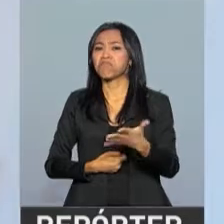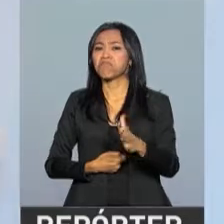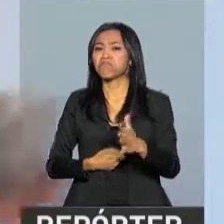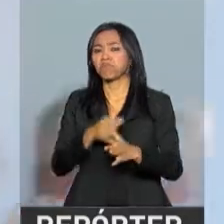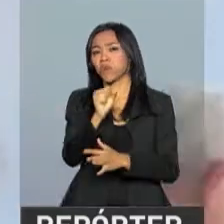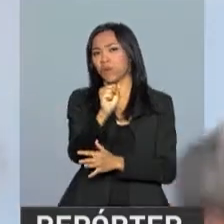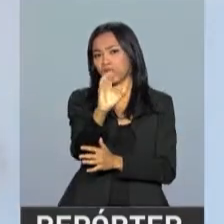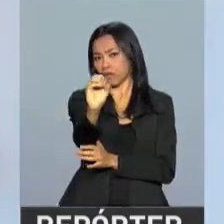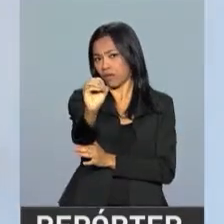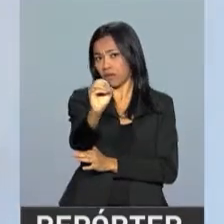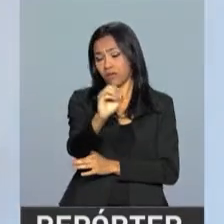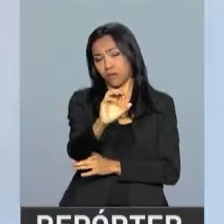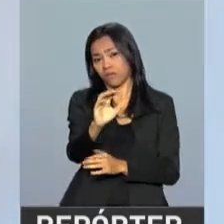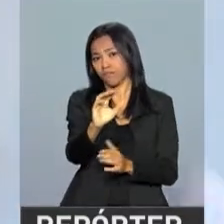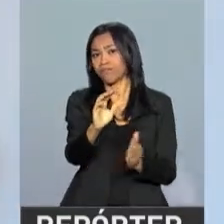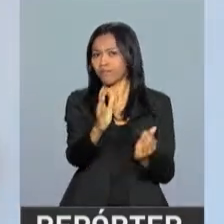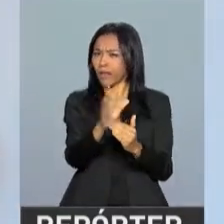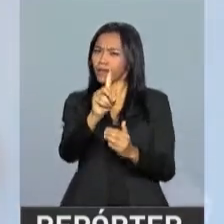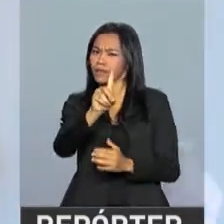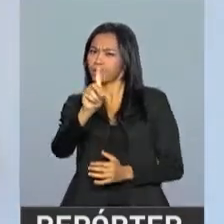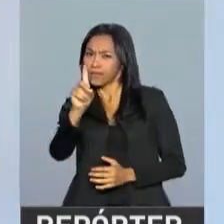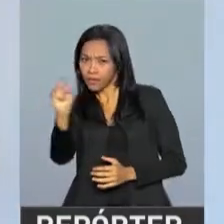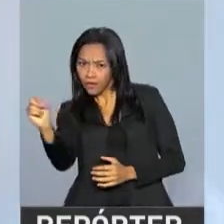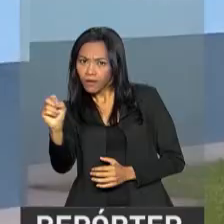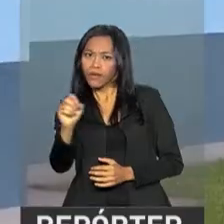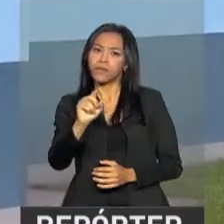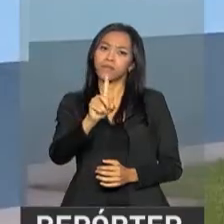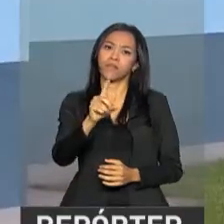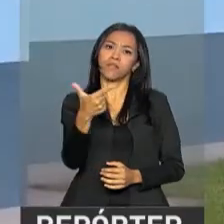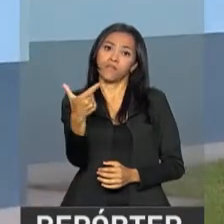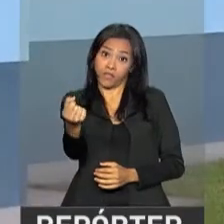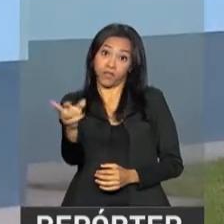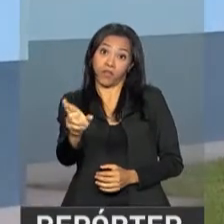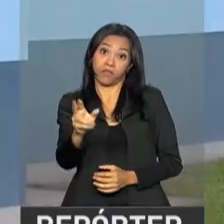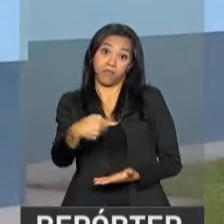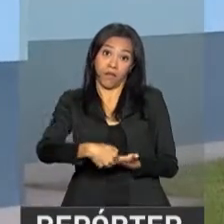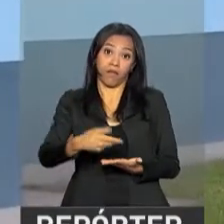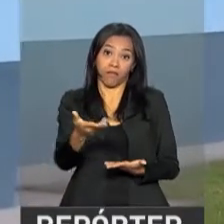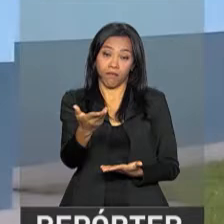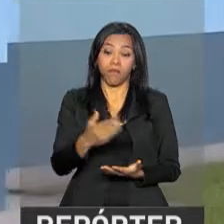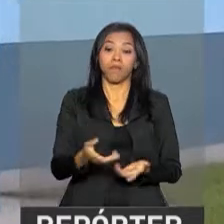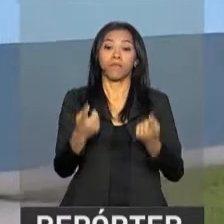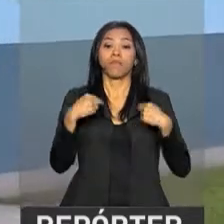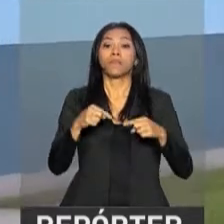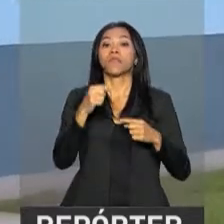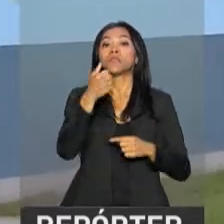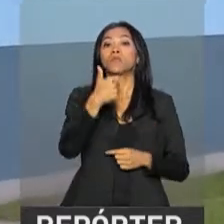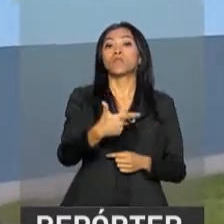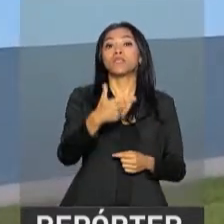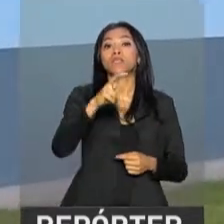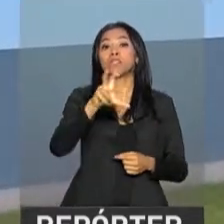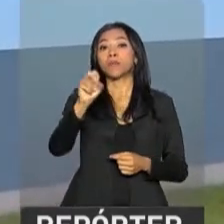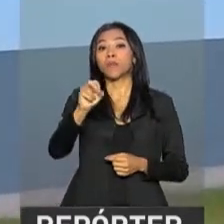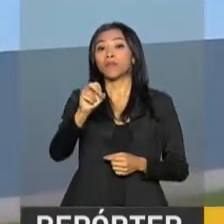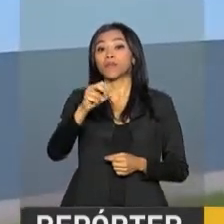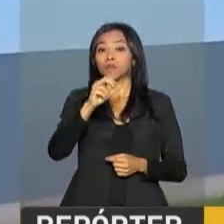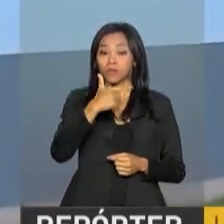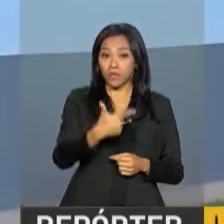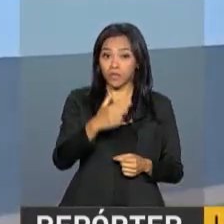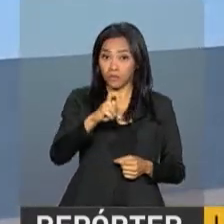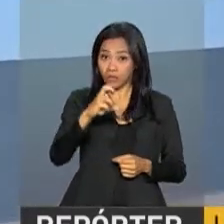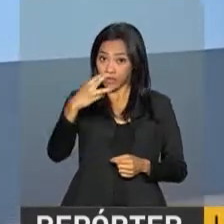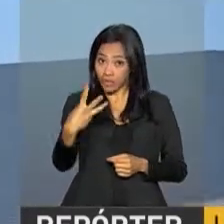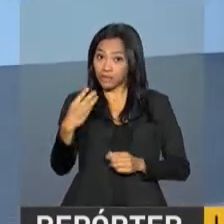80 100 120 reais o residencial nice tem 253 casas oito